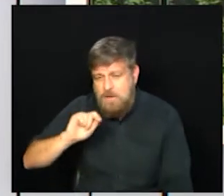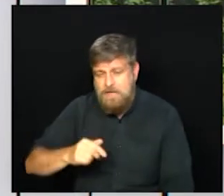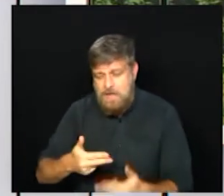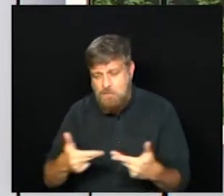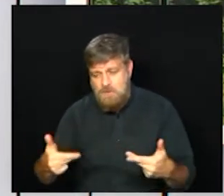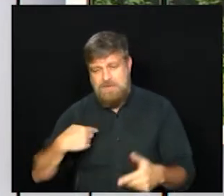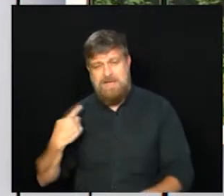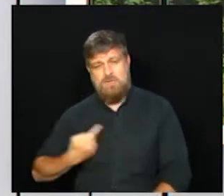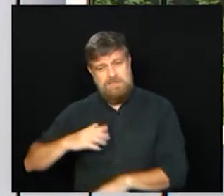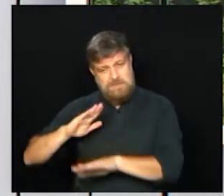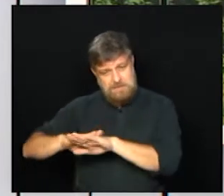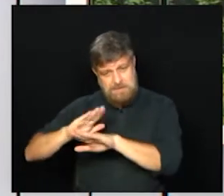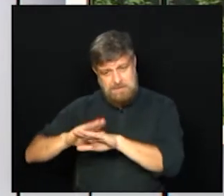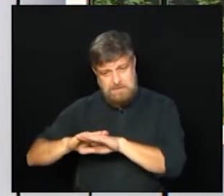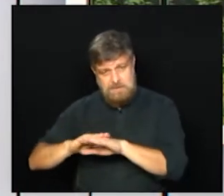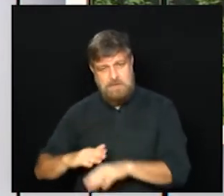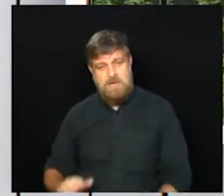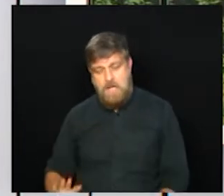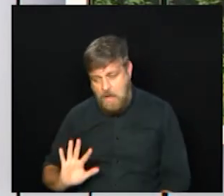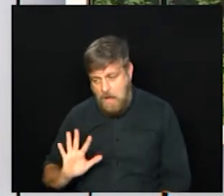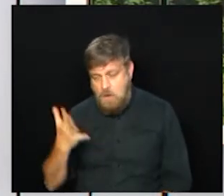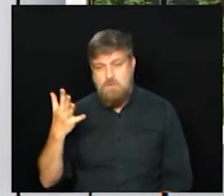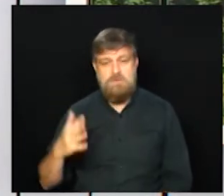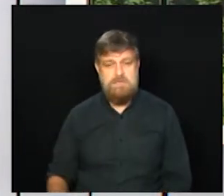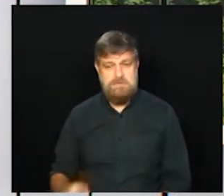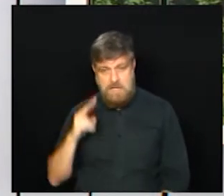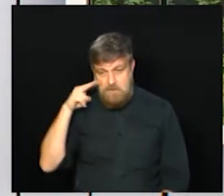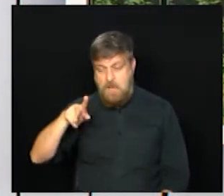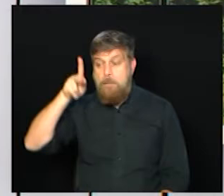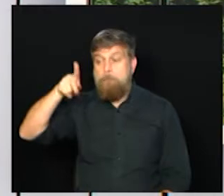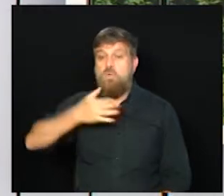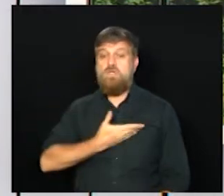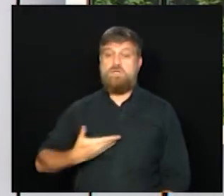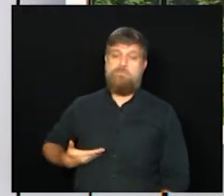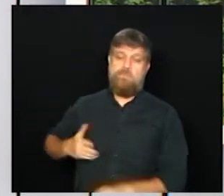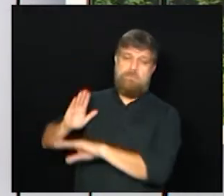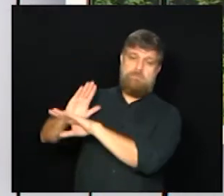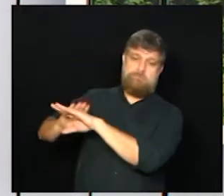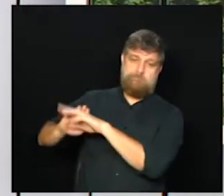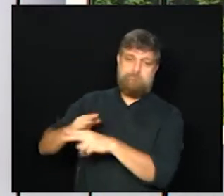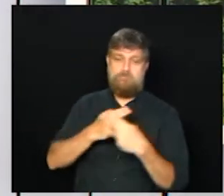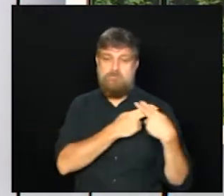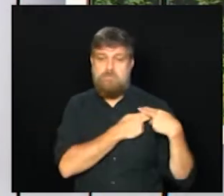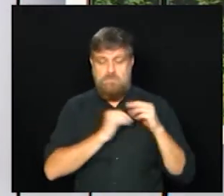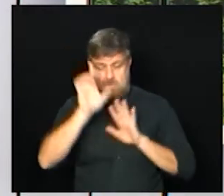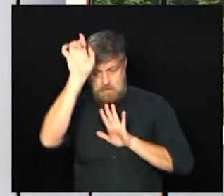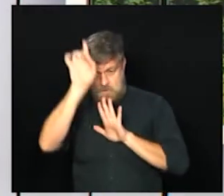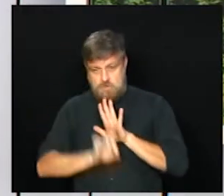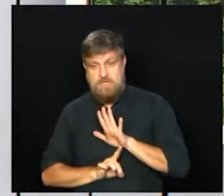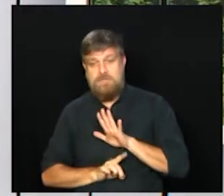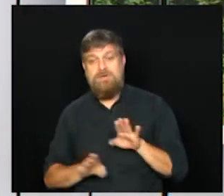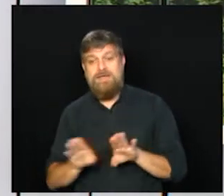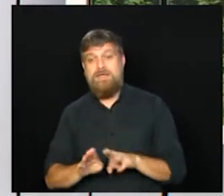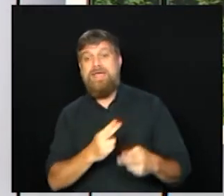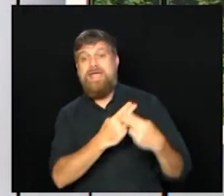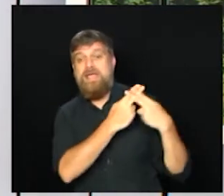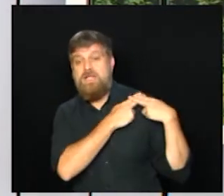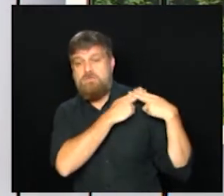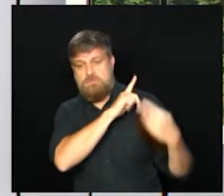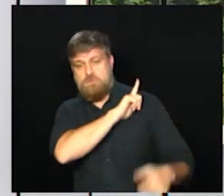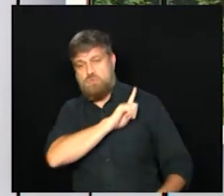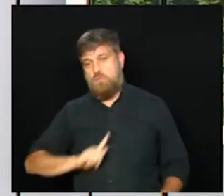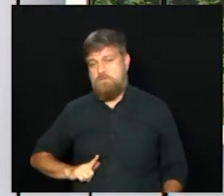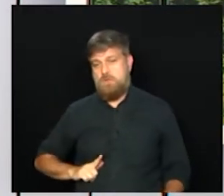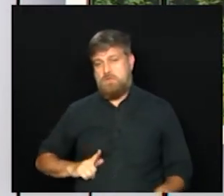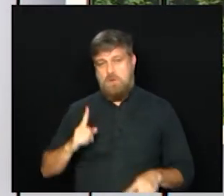nós fazemos nessas redes de solidariedade sejam vistas como políticas públicas, como direito e como responsabilidade do Estado. Porque